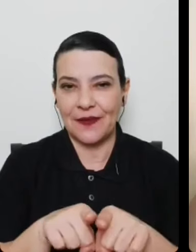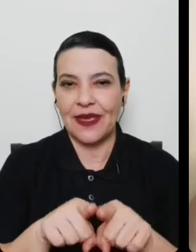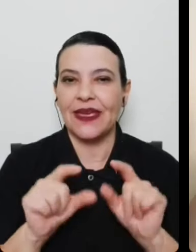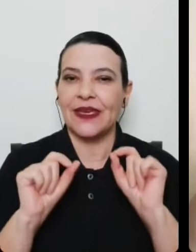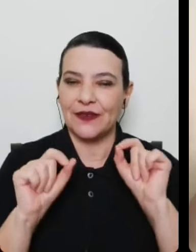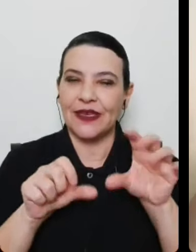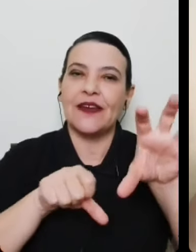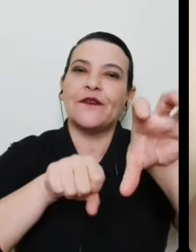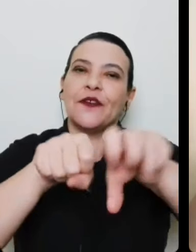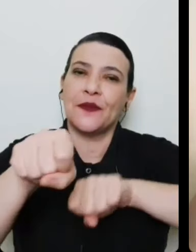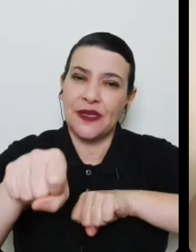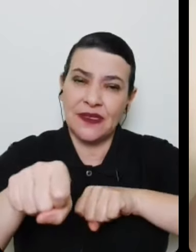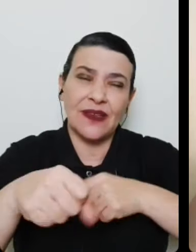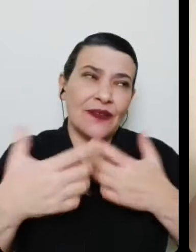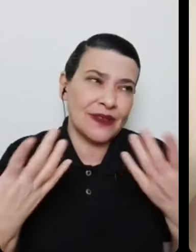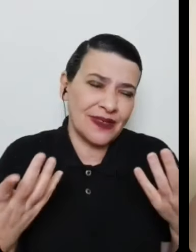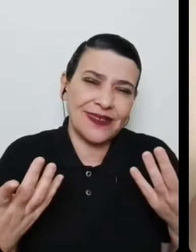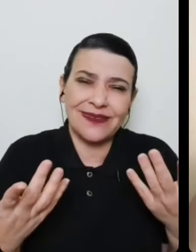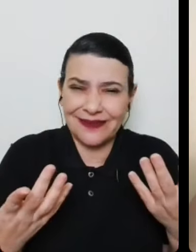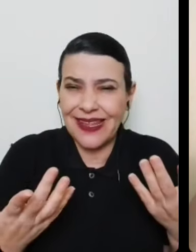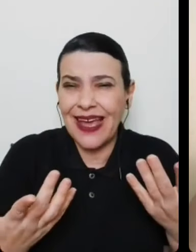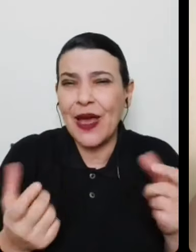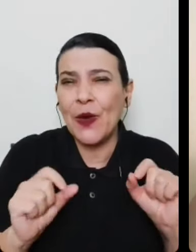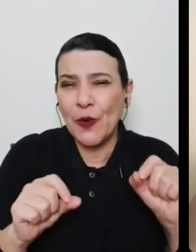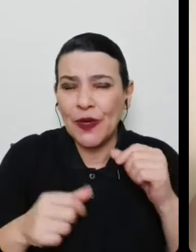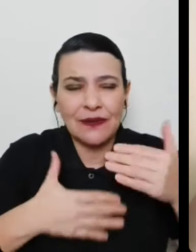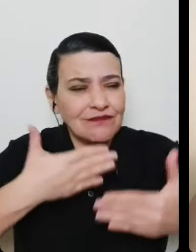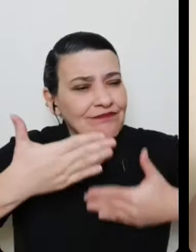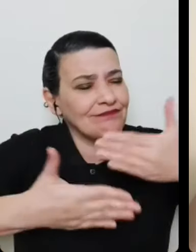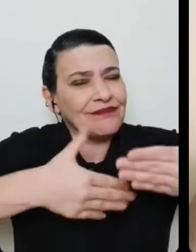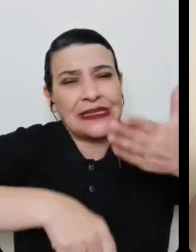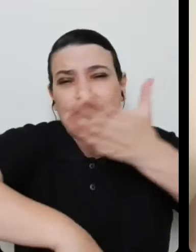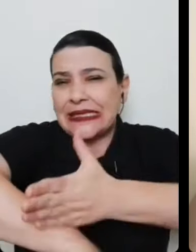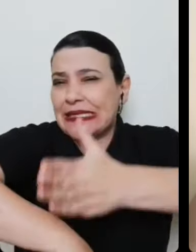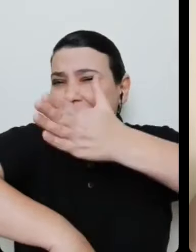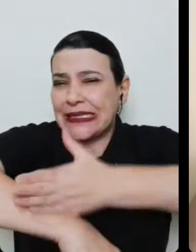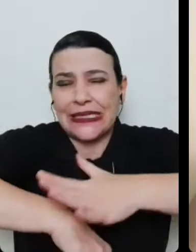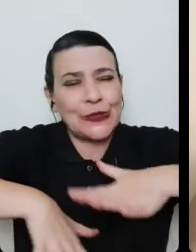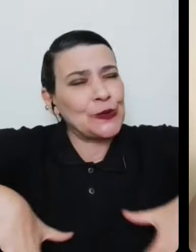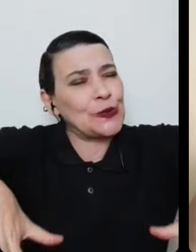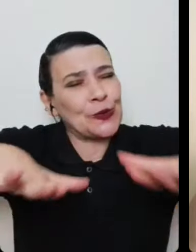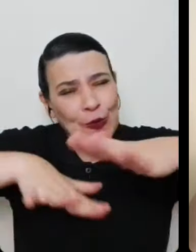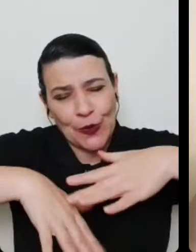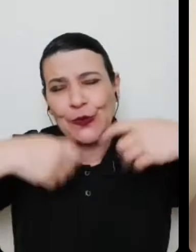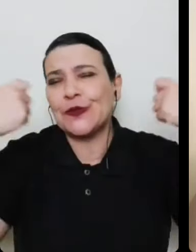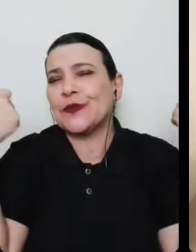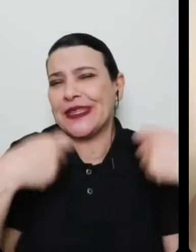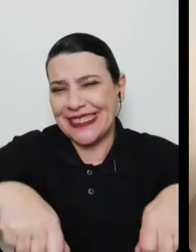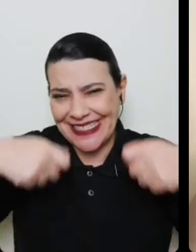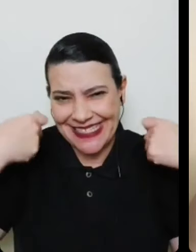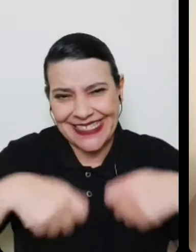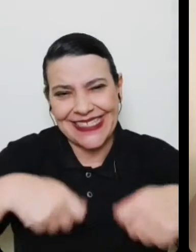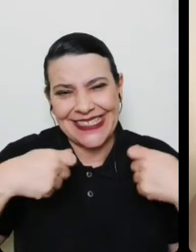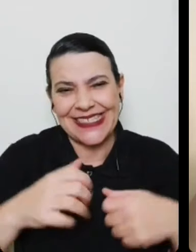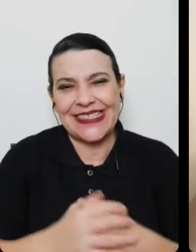formação e do exercício, né? Isso é um exercício que todos nós precisamos exercitar. Numa época em que todo